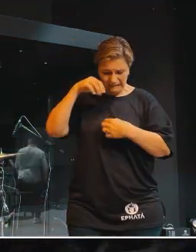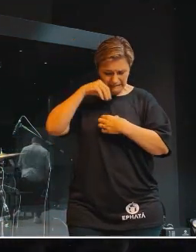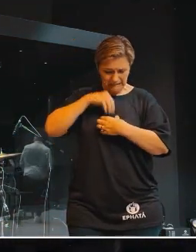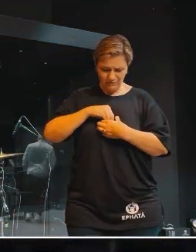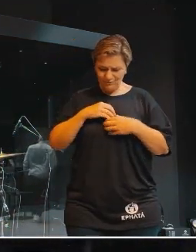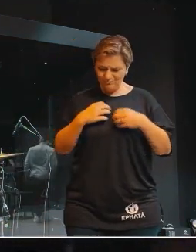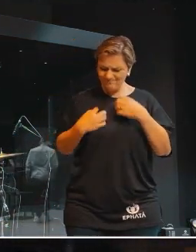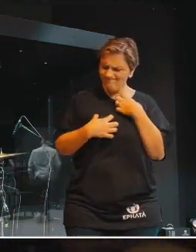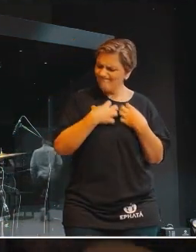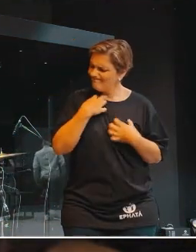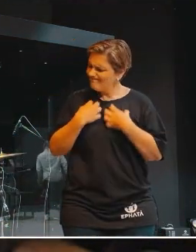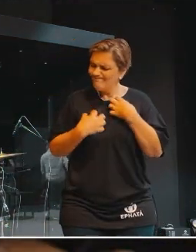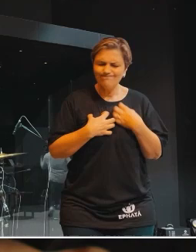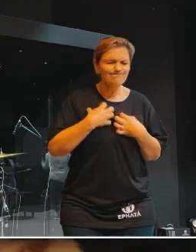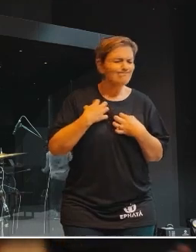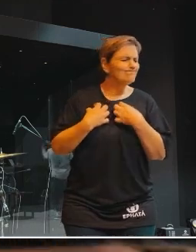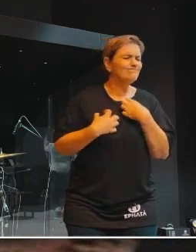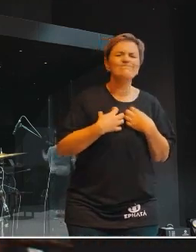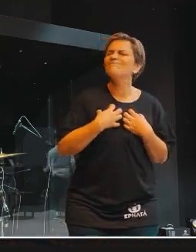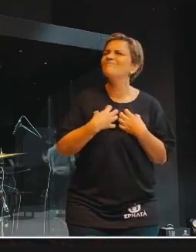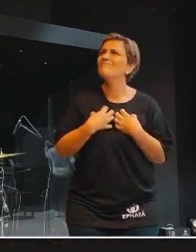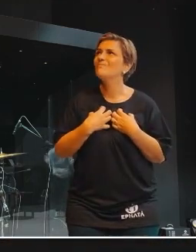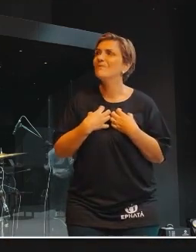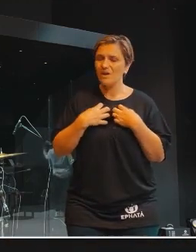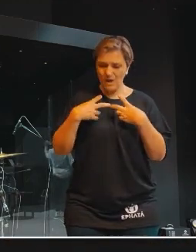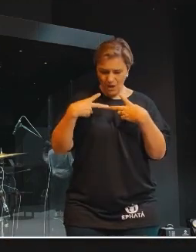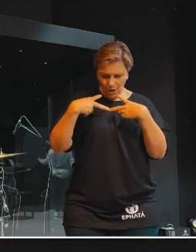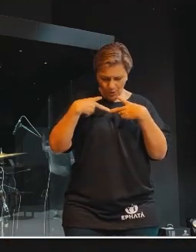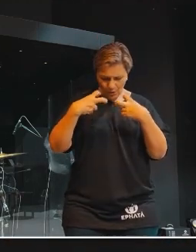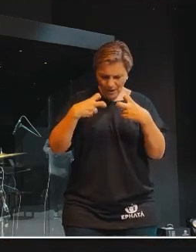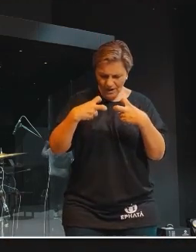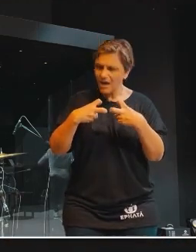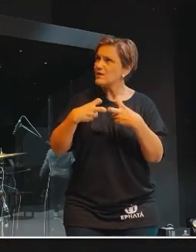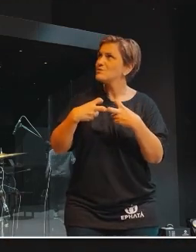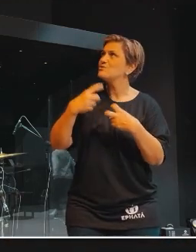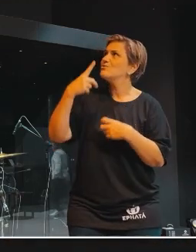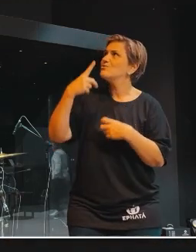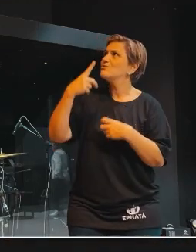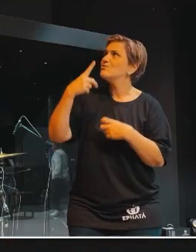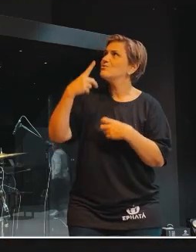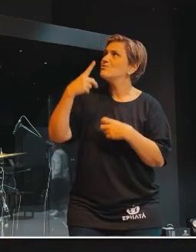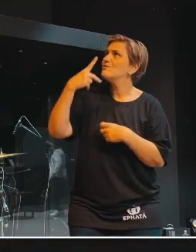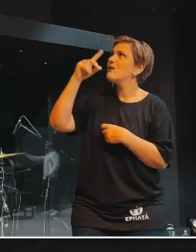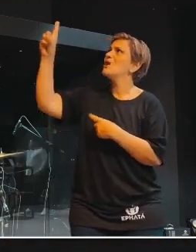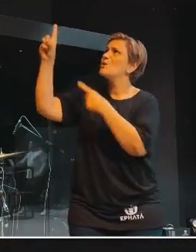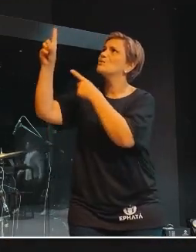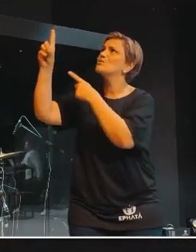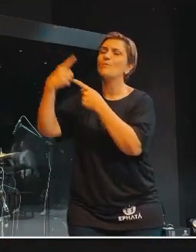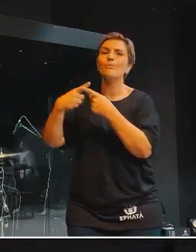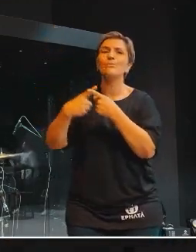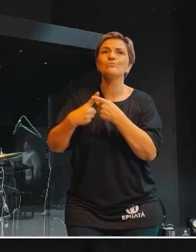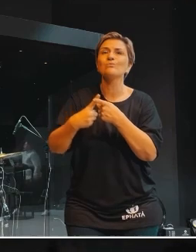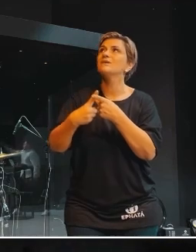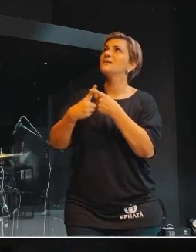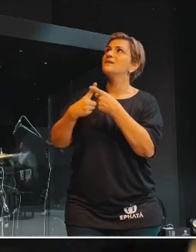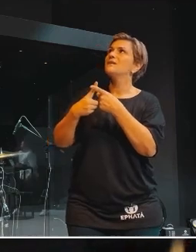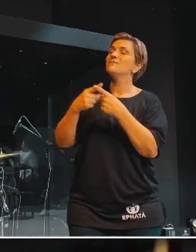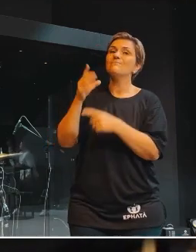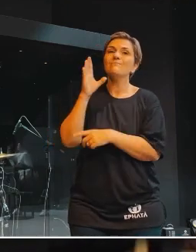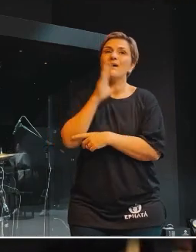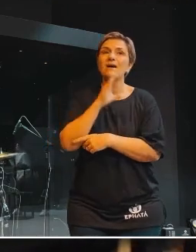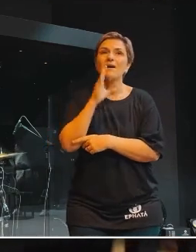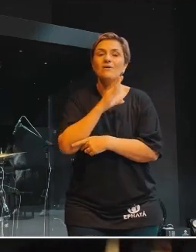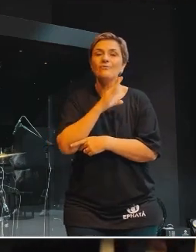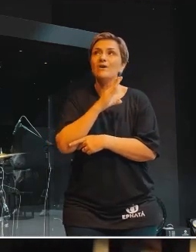de mim. Reconheça o teu Deus, porque em breve eu